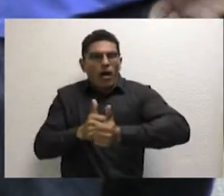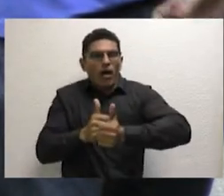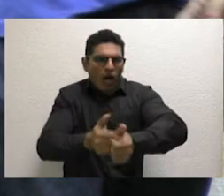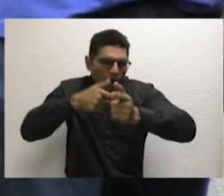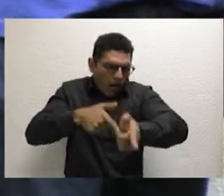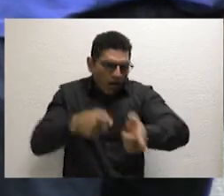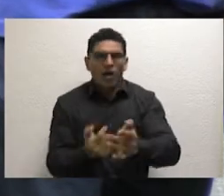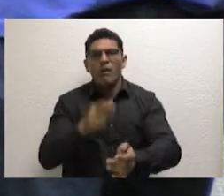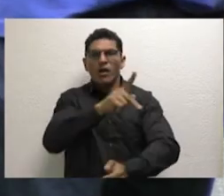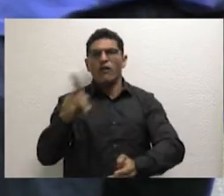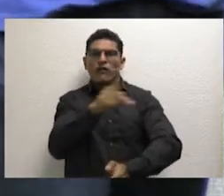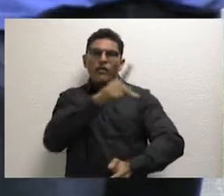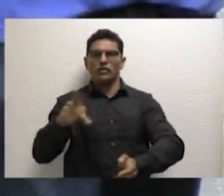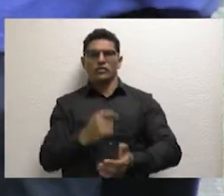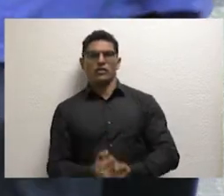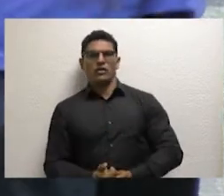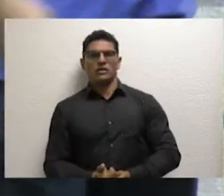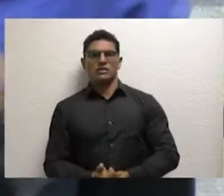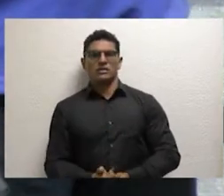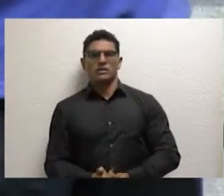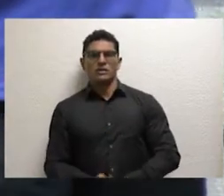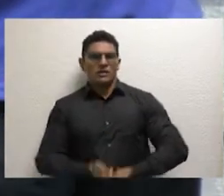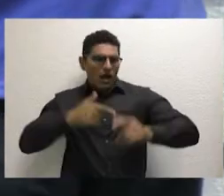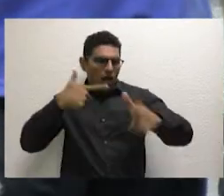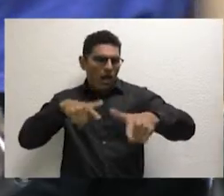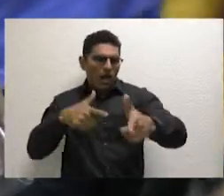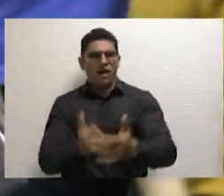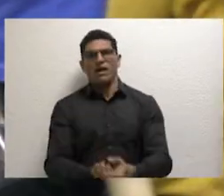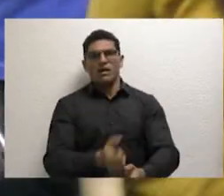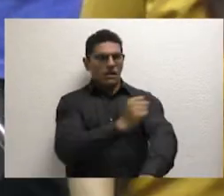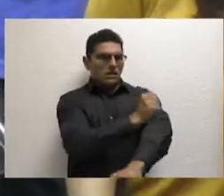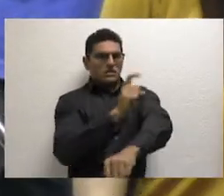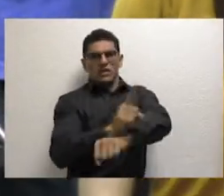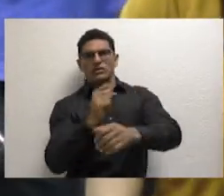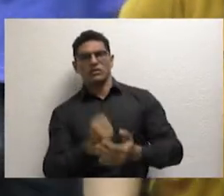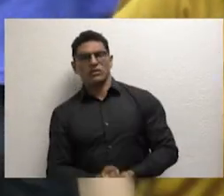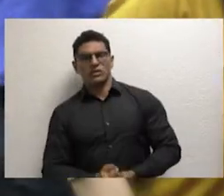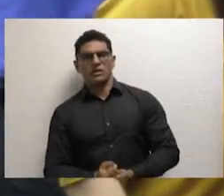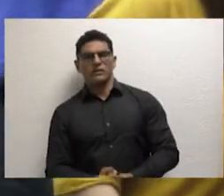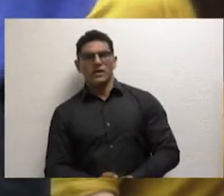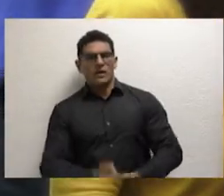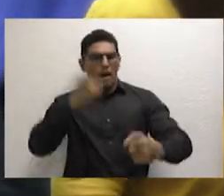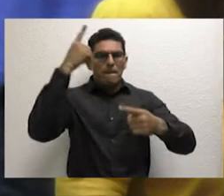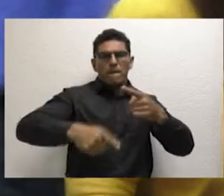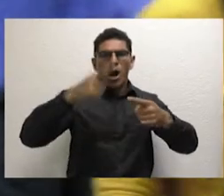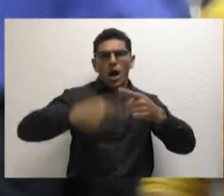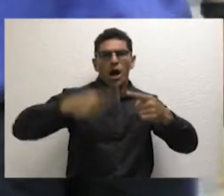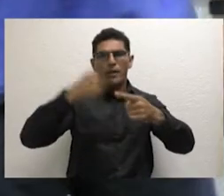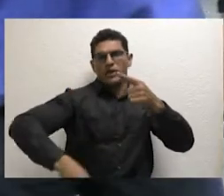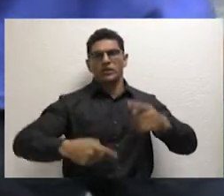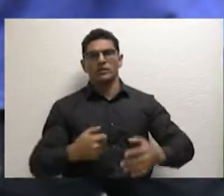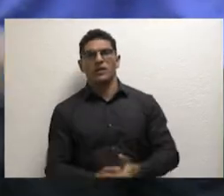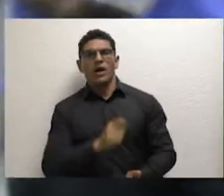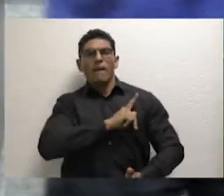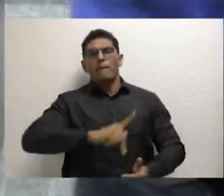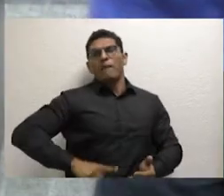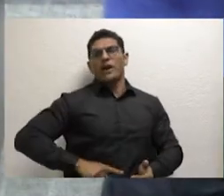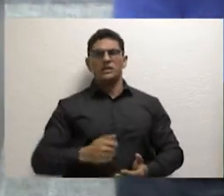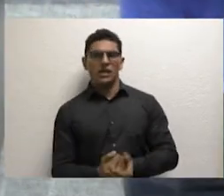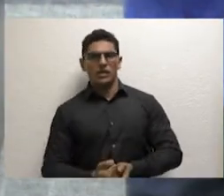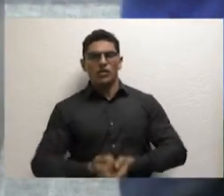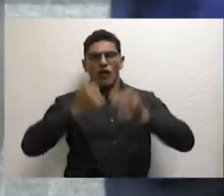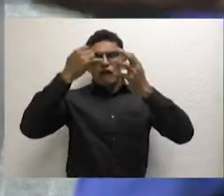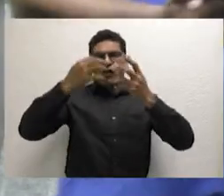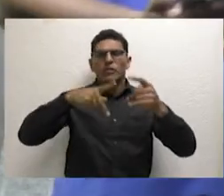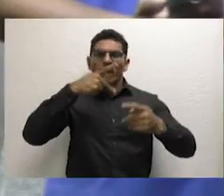como estão sendo perseguidos na sede da Seduc estão sendo proibidos senhor presidente vou falar